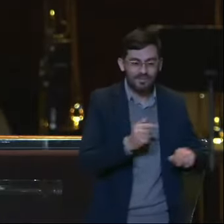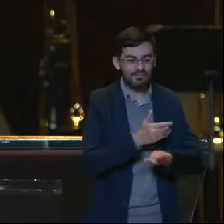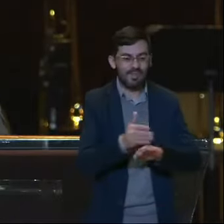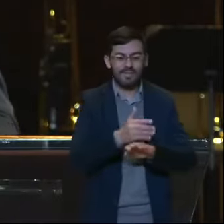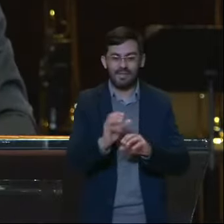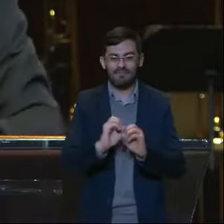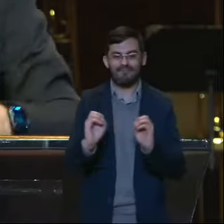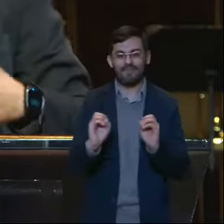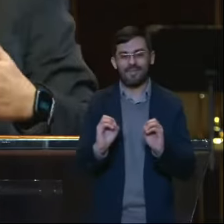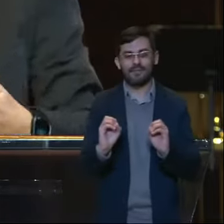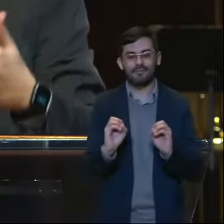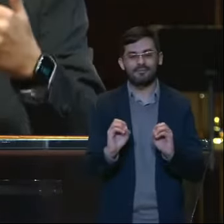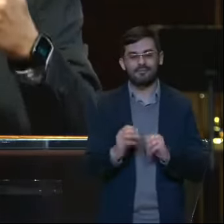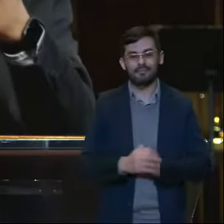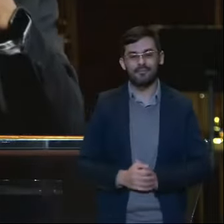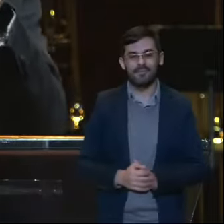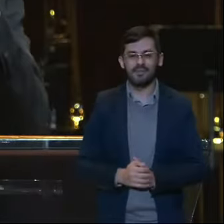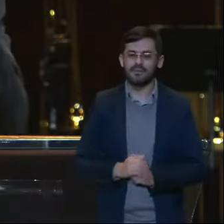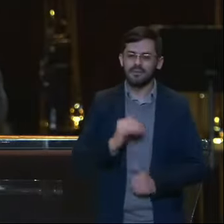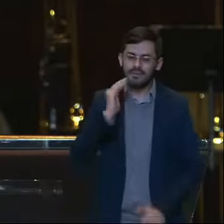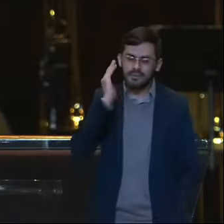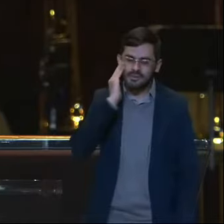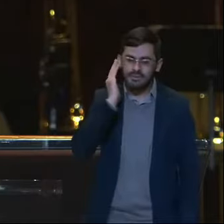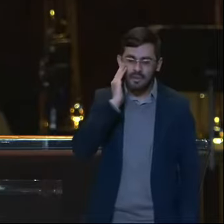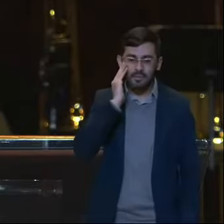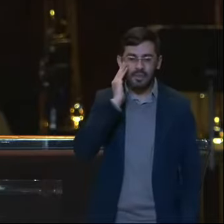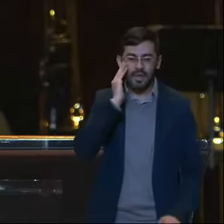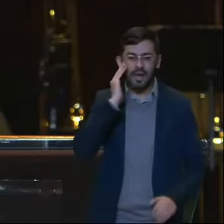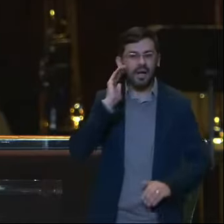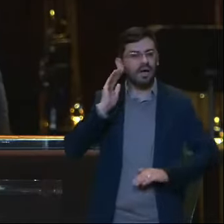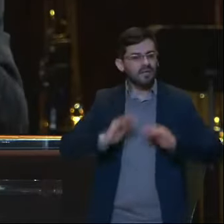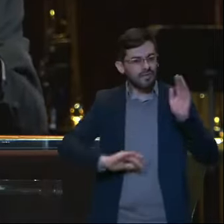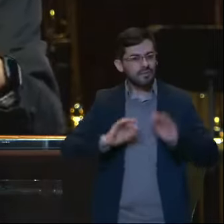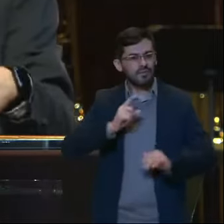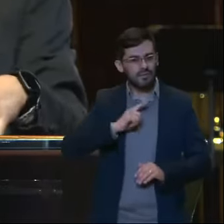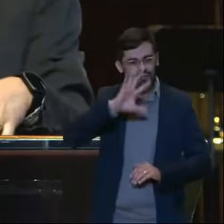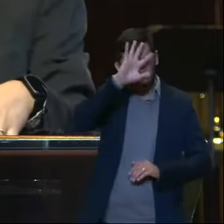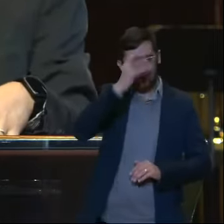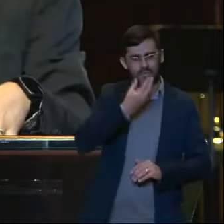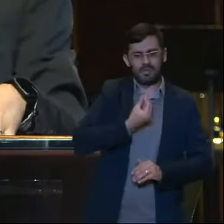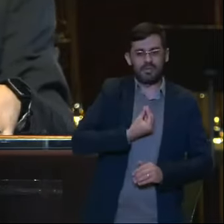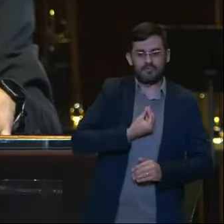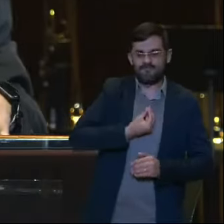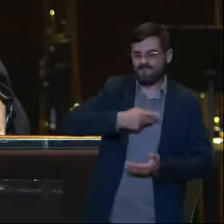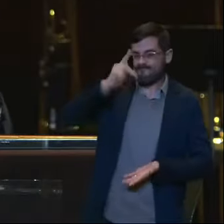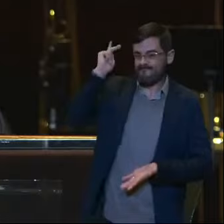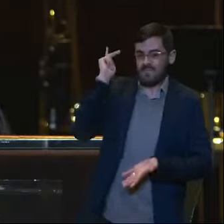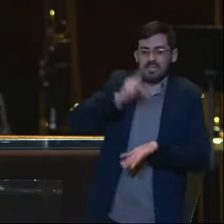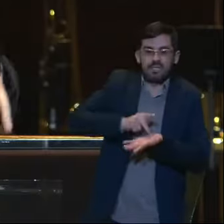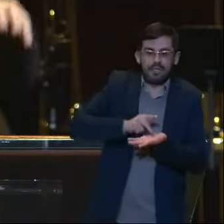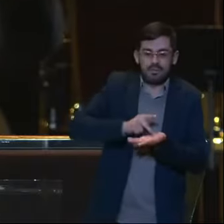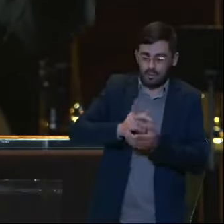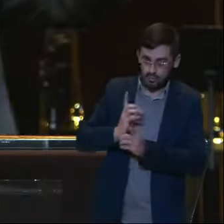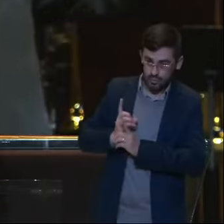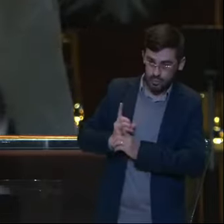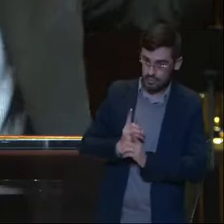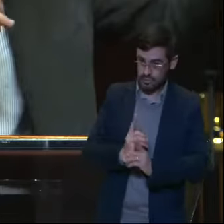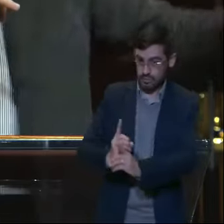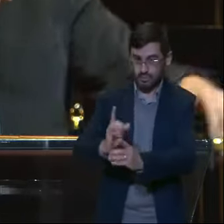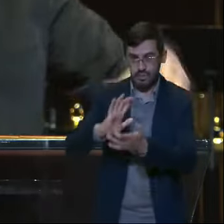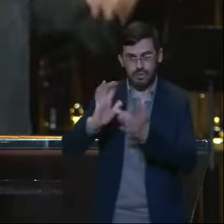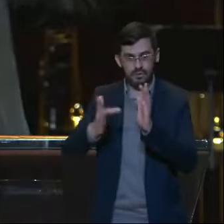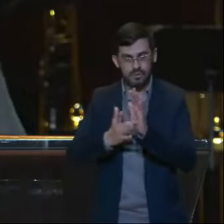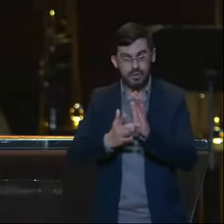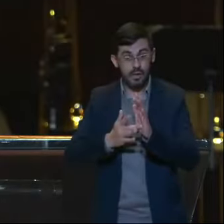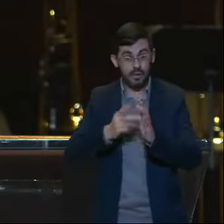irmãos, quando nós vivemos uma espiritualidade autêntica como discípulos de Jesus, pessoas que